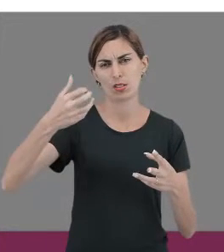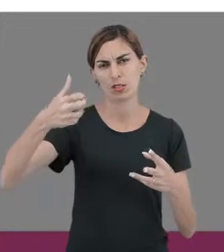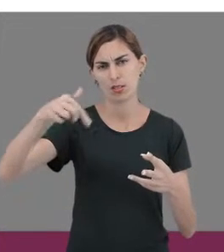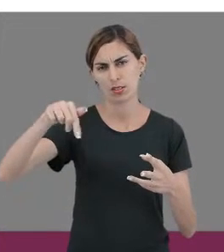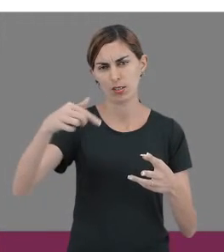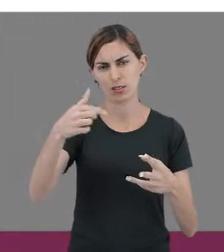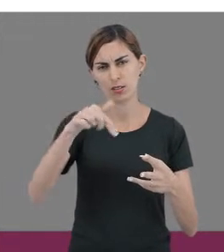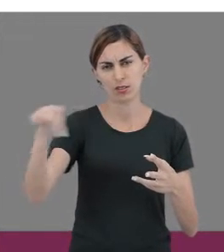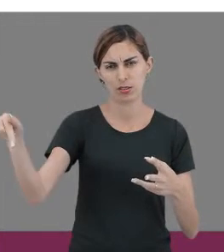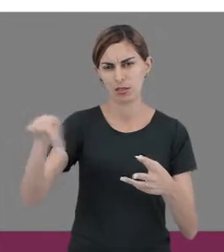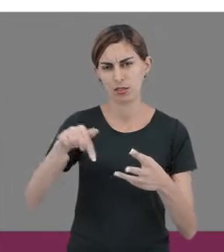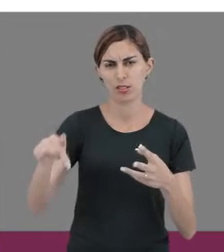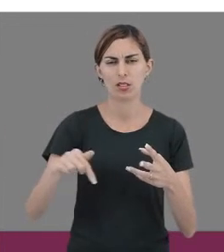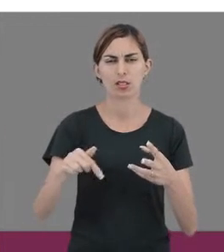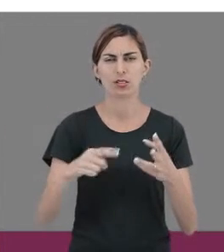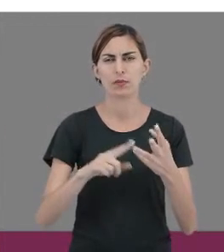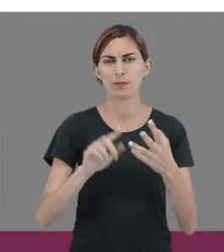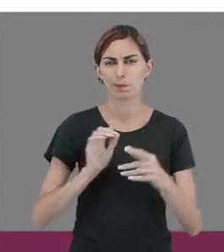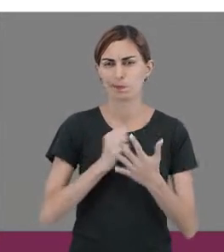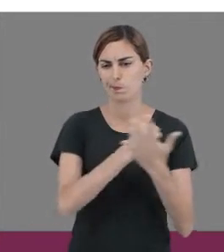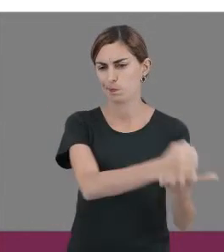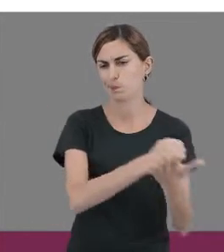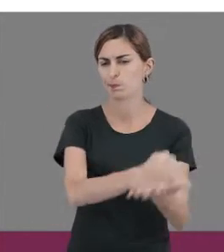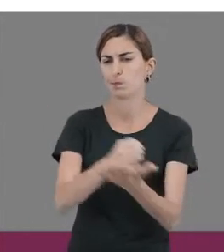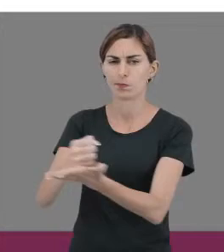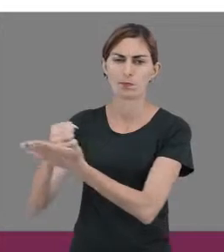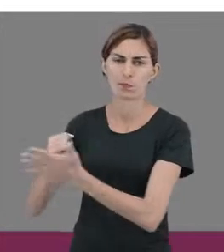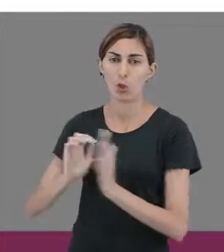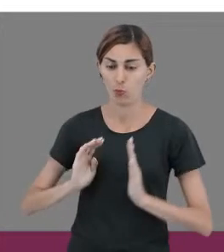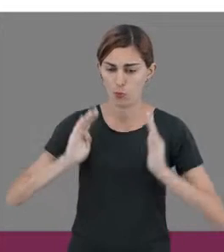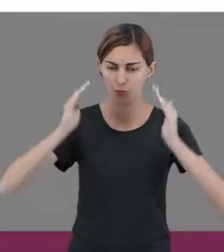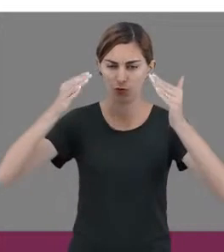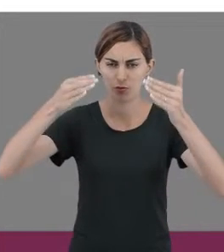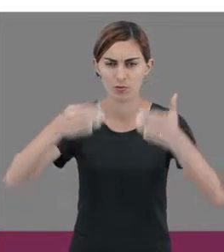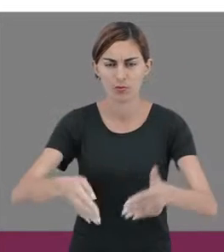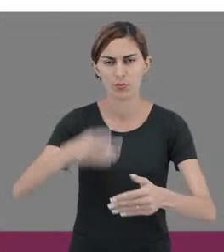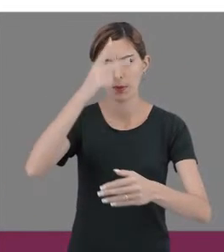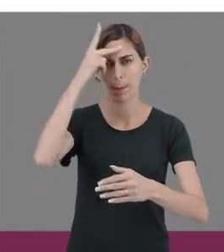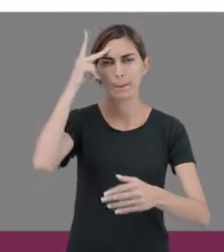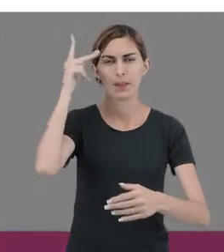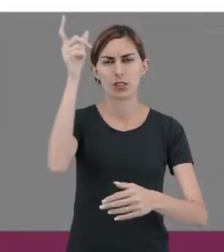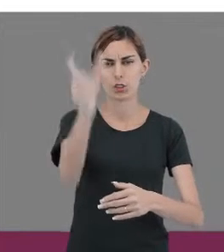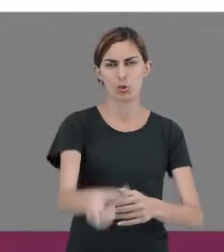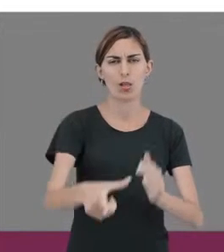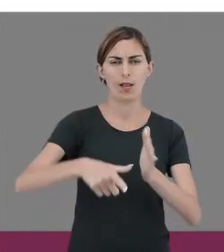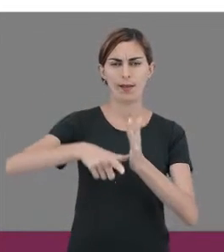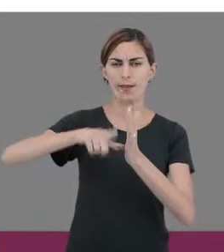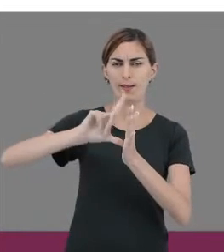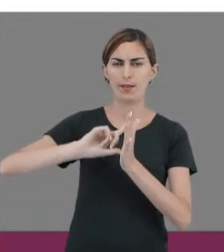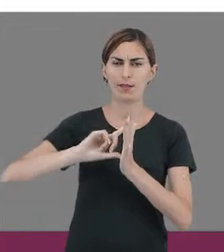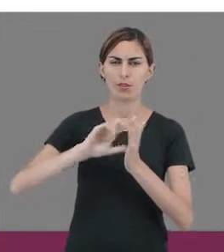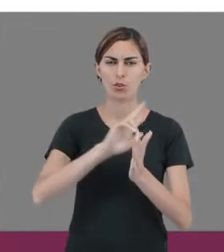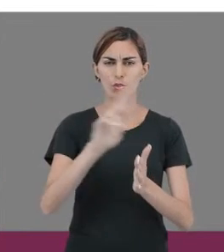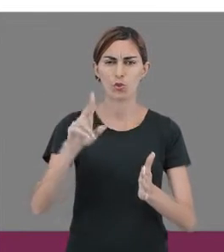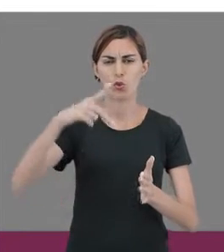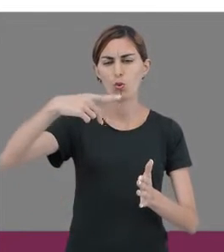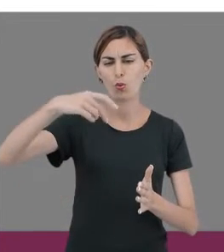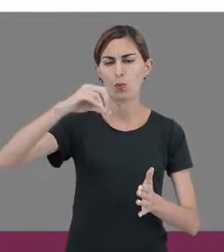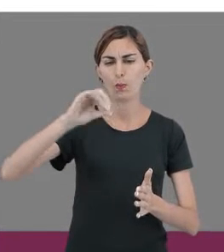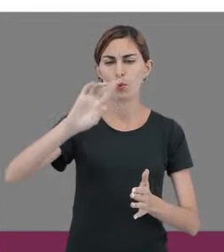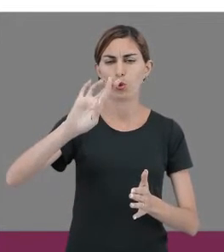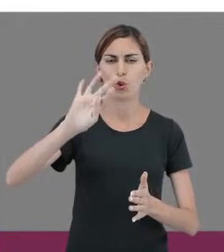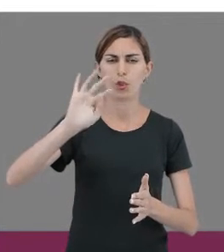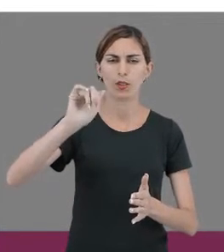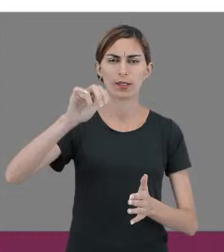477, com relação ao atendimento específico da pessoa que anteriormente era classificada como portadora